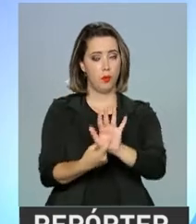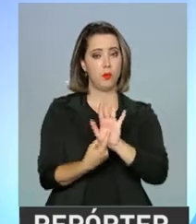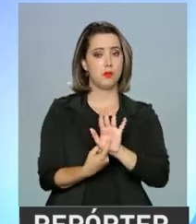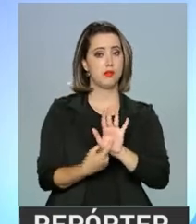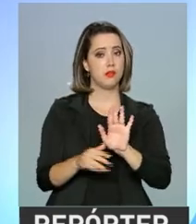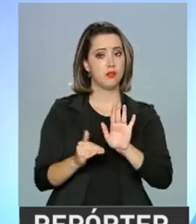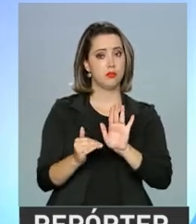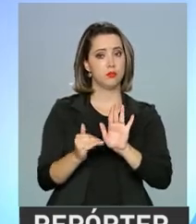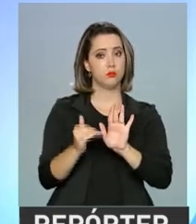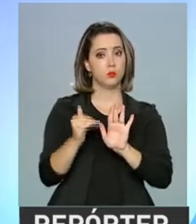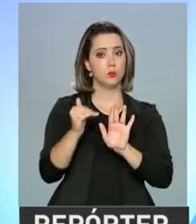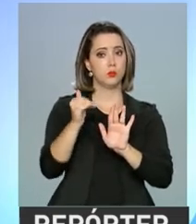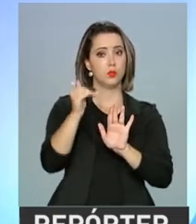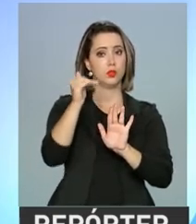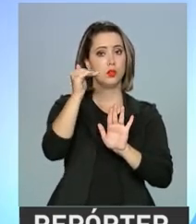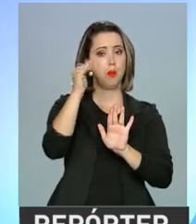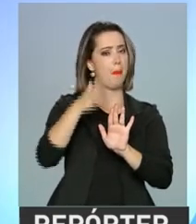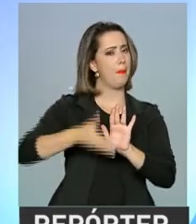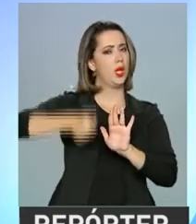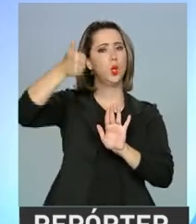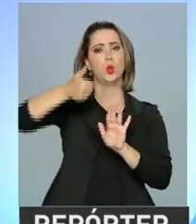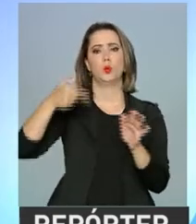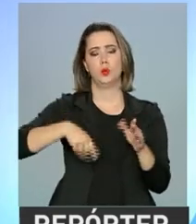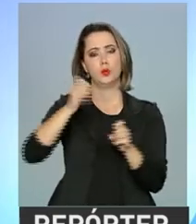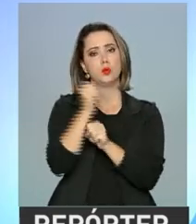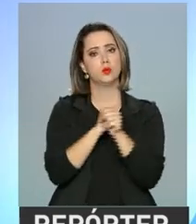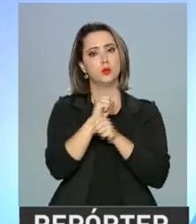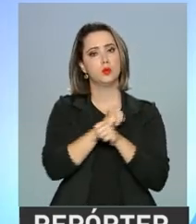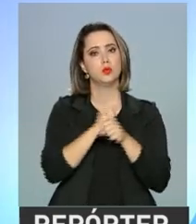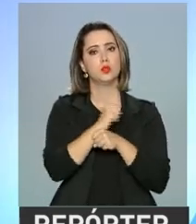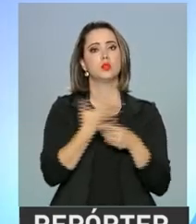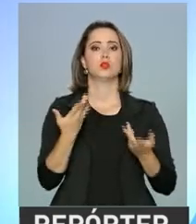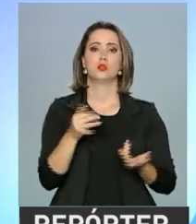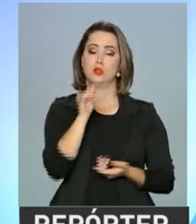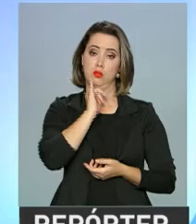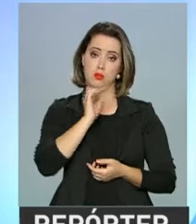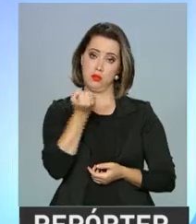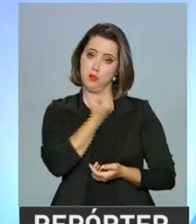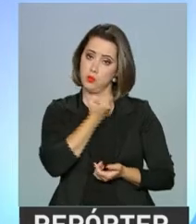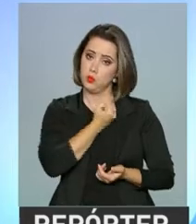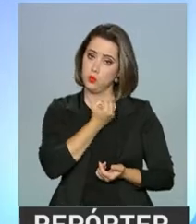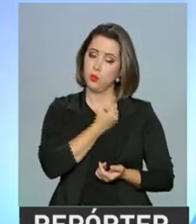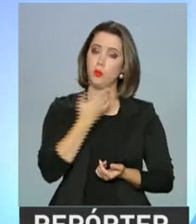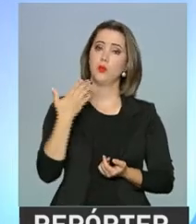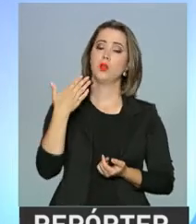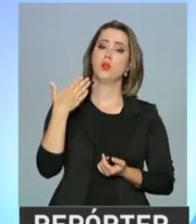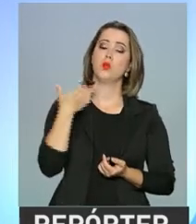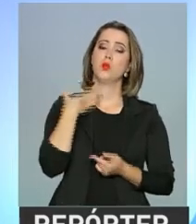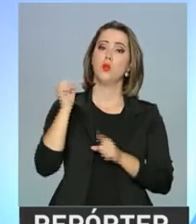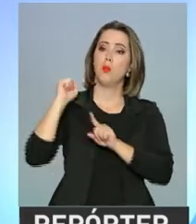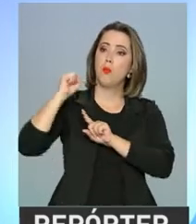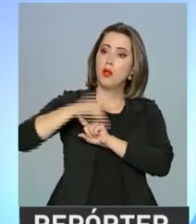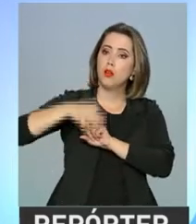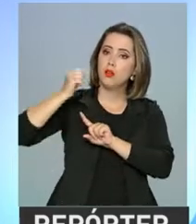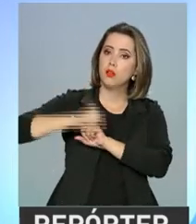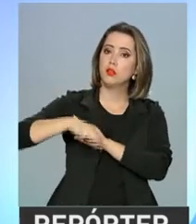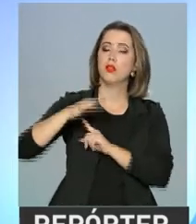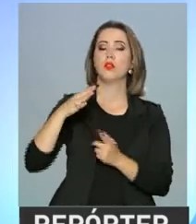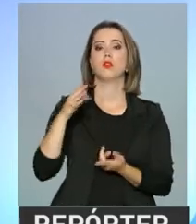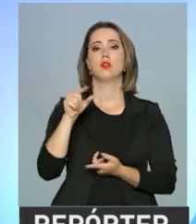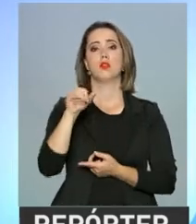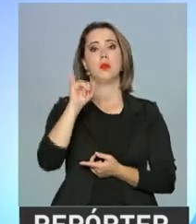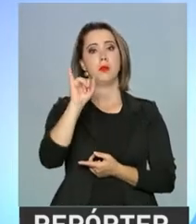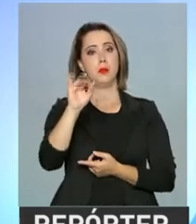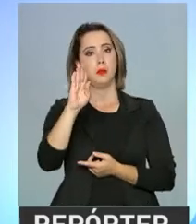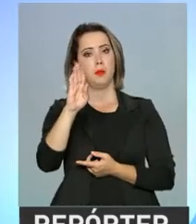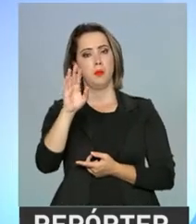já temos aí alguns itens interessantes. O índice do, por exemplo, que o Banco Central já divulga mensalmente, IBC-BR,